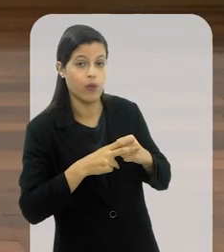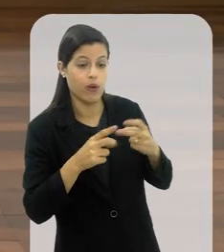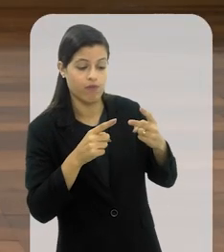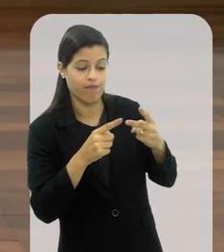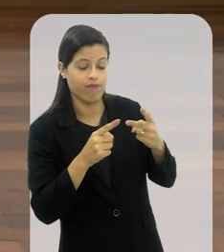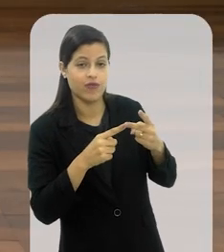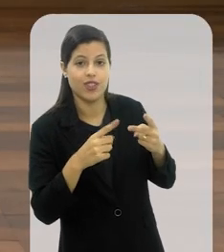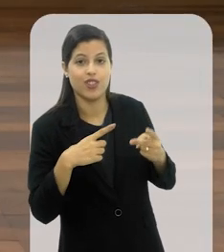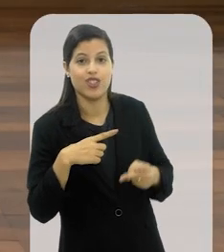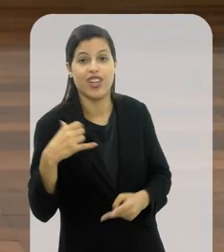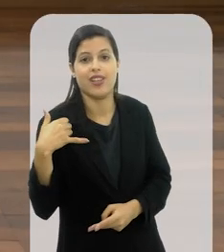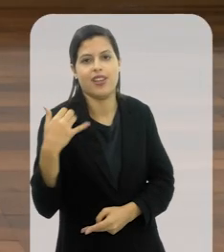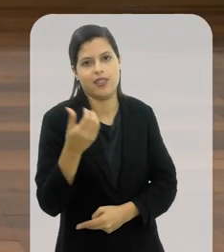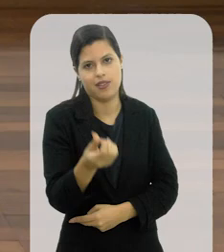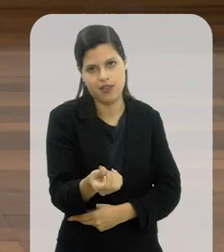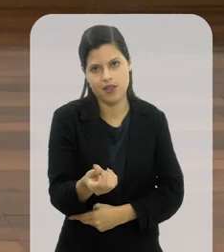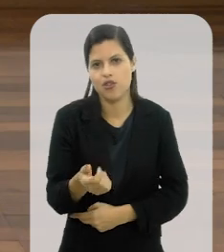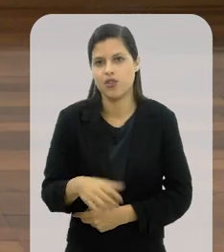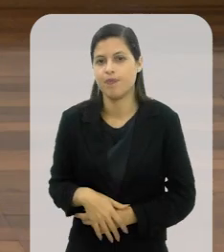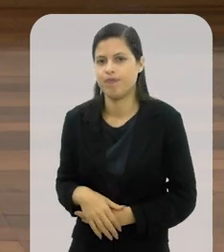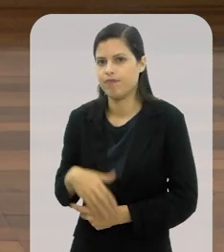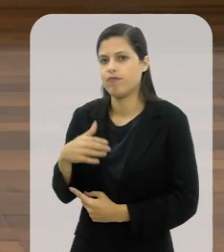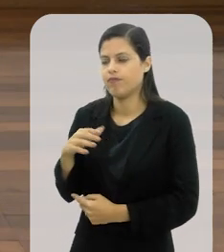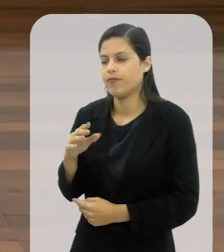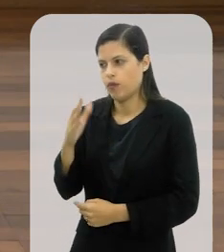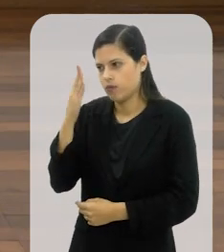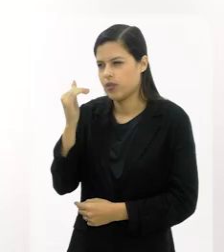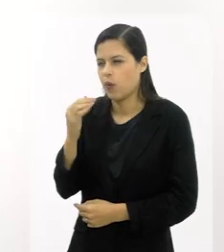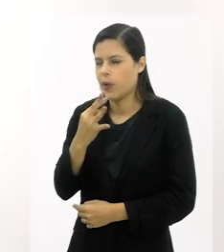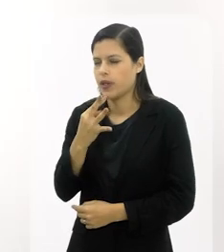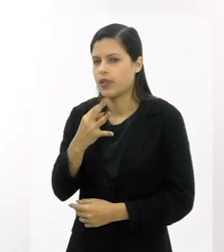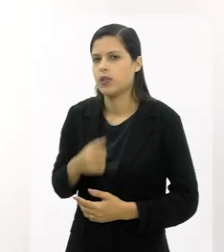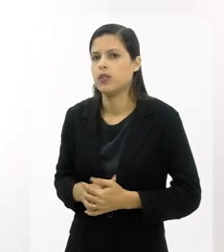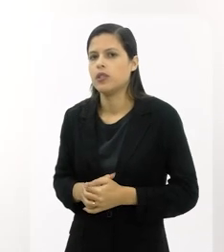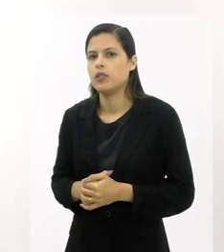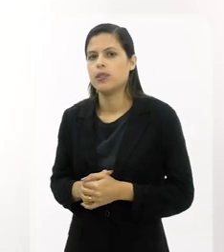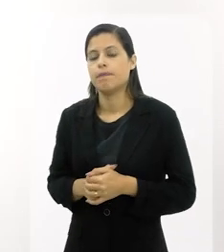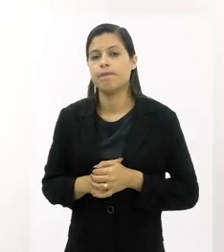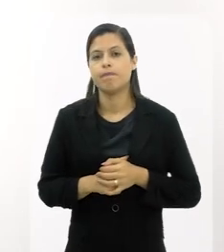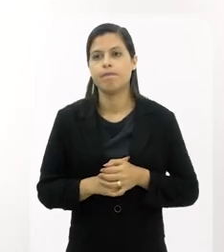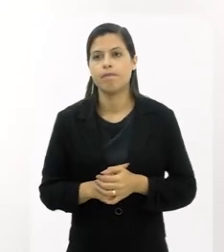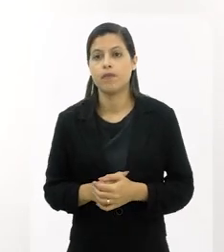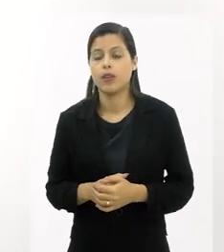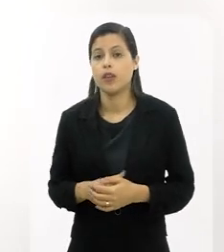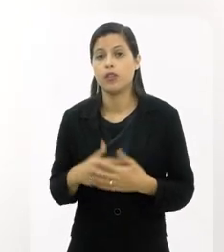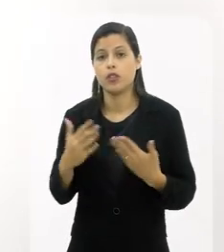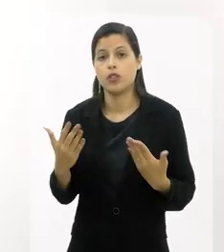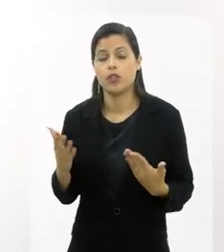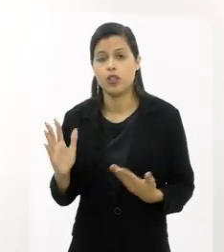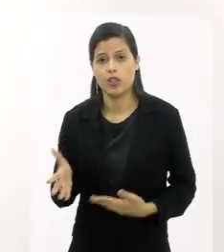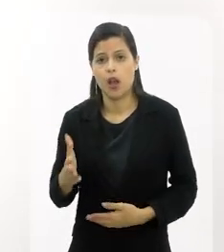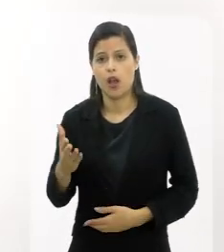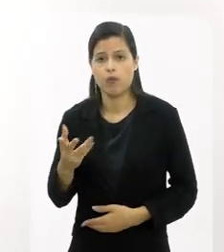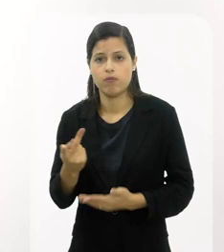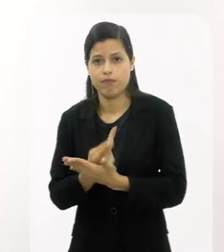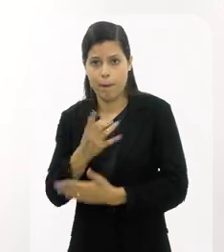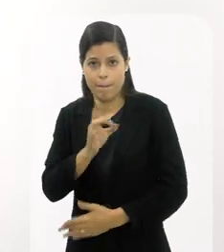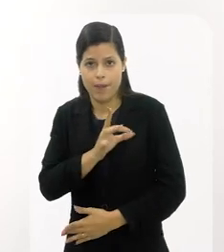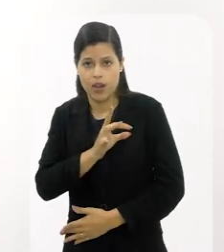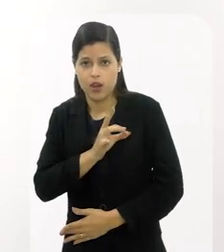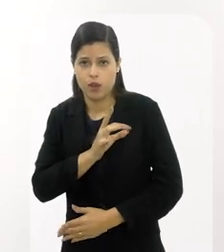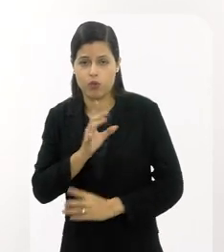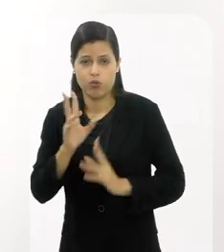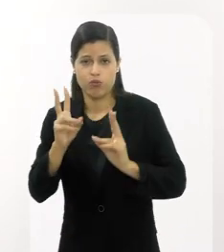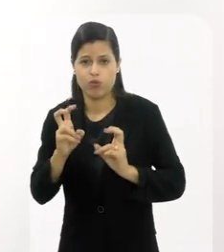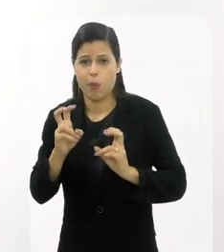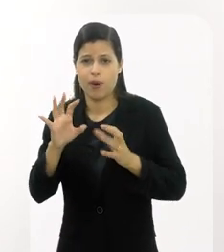tinha 6 anos. Então, sei bem o que é isso. Alguma vez você teve medo com relação a